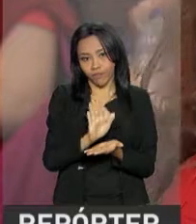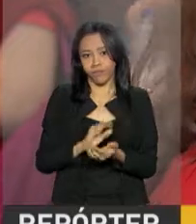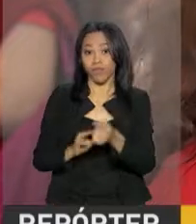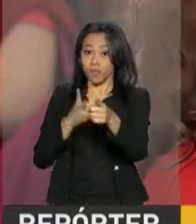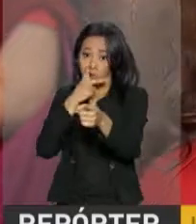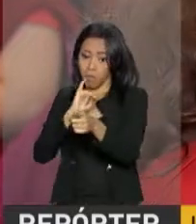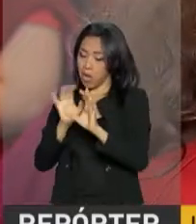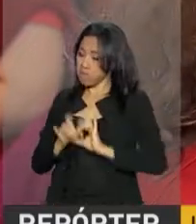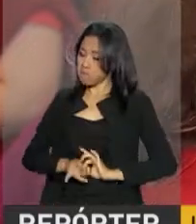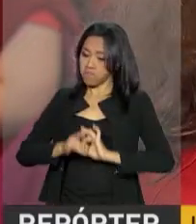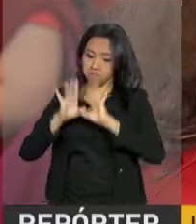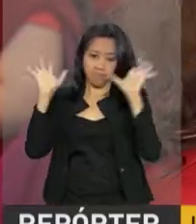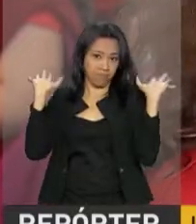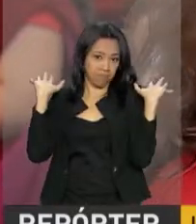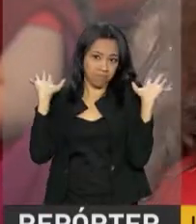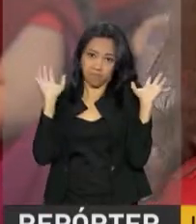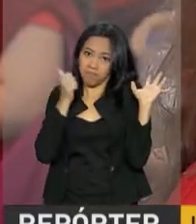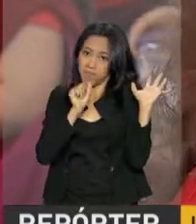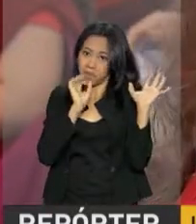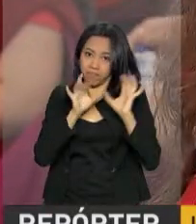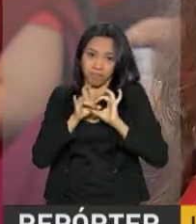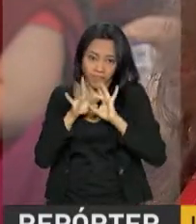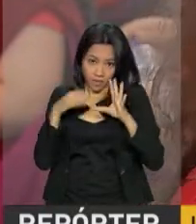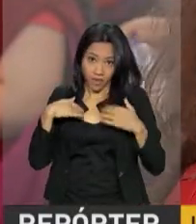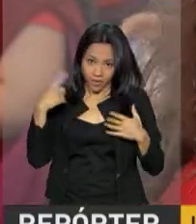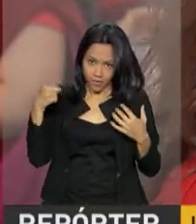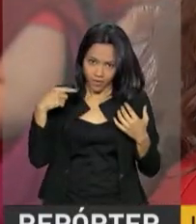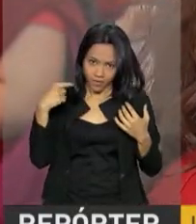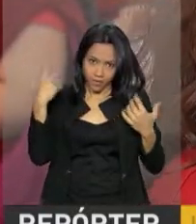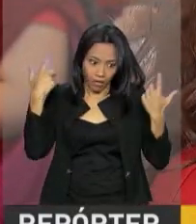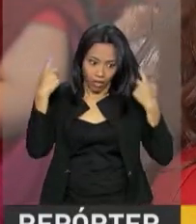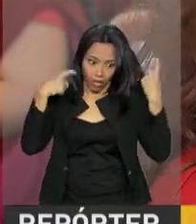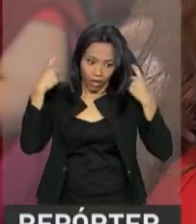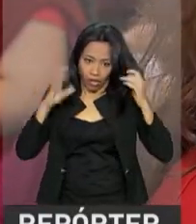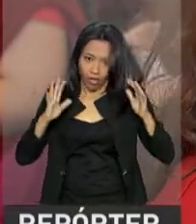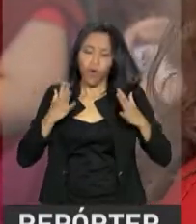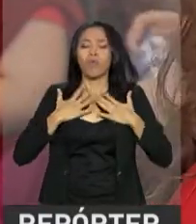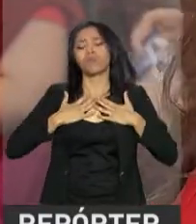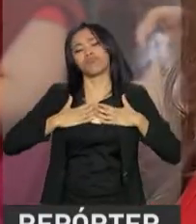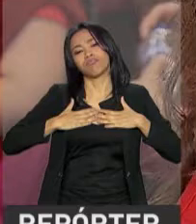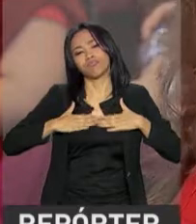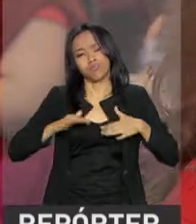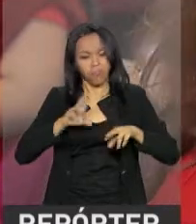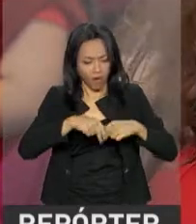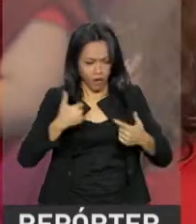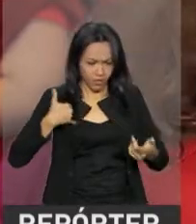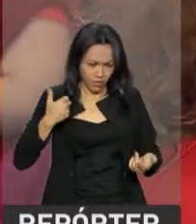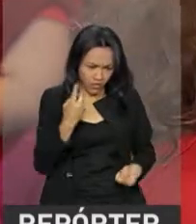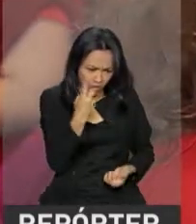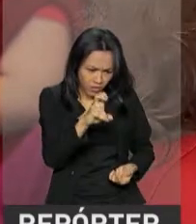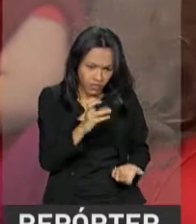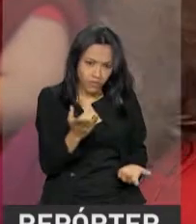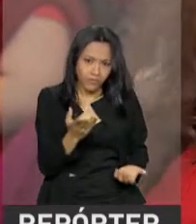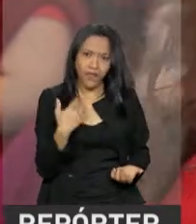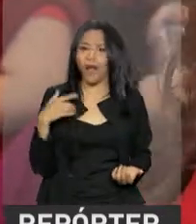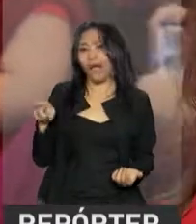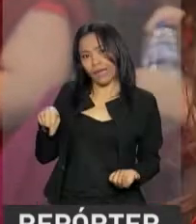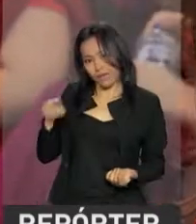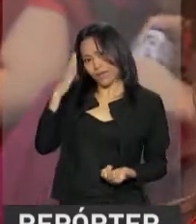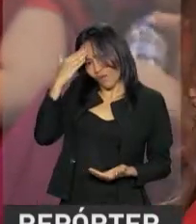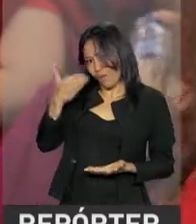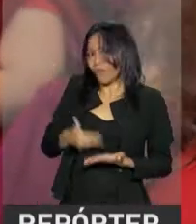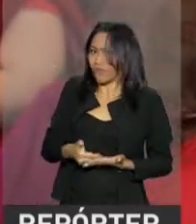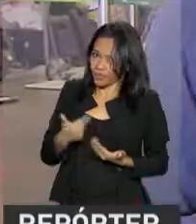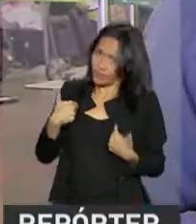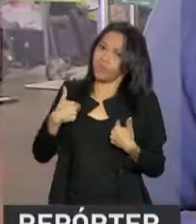deixa uma boa e eles ficam tranqüilos você viajando como você tem 15 anos viajando sozinho a eles confiam bastante